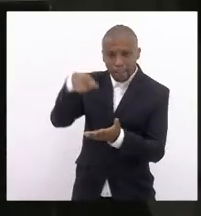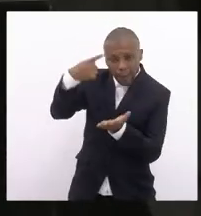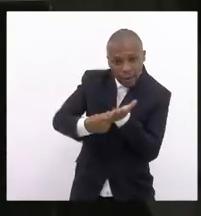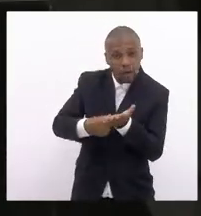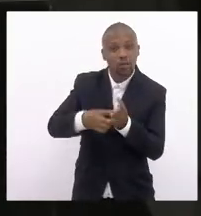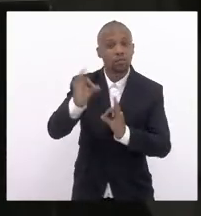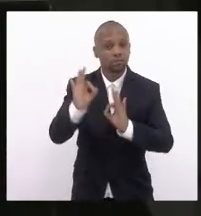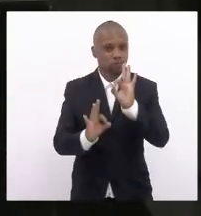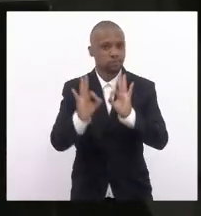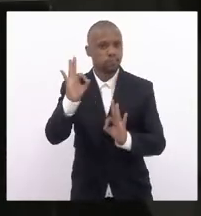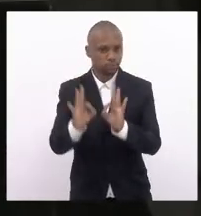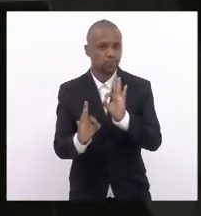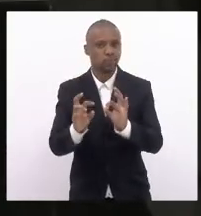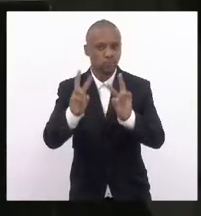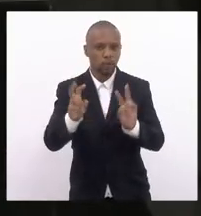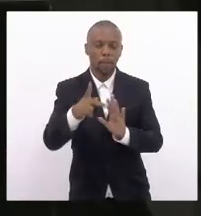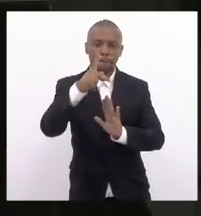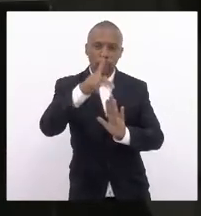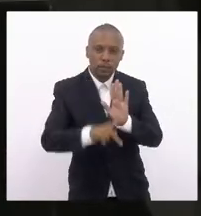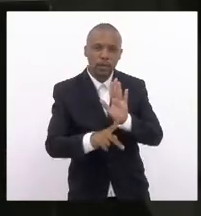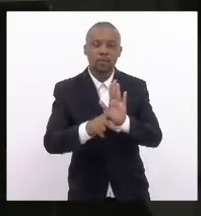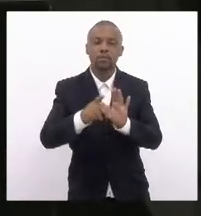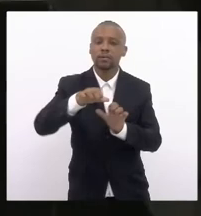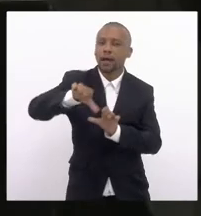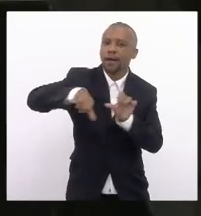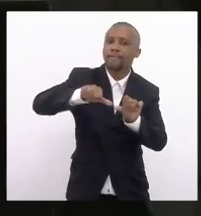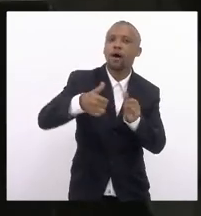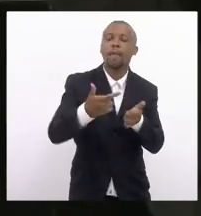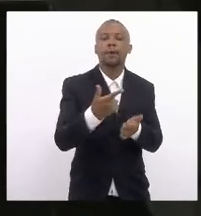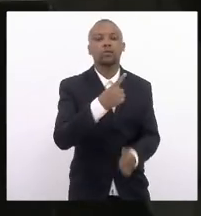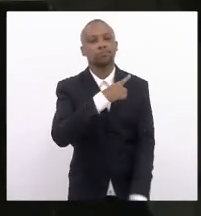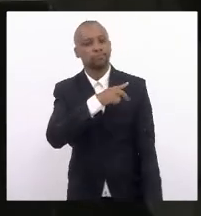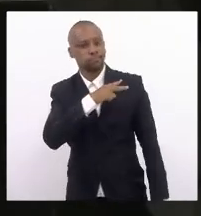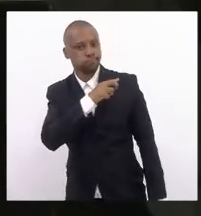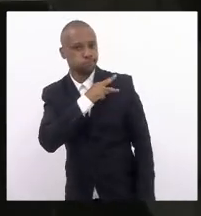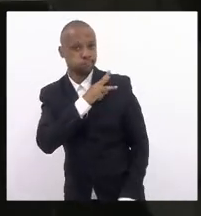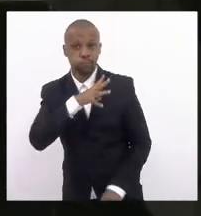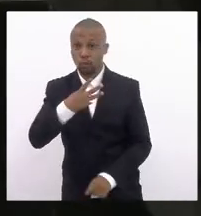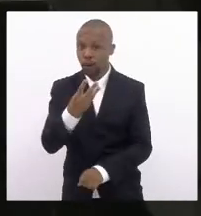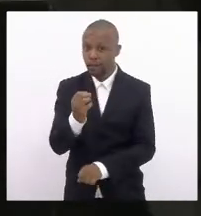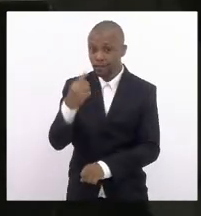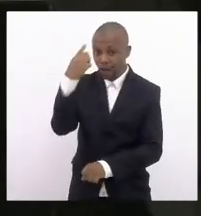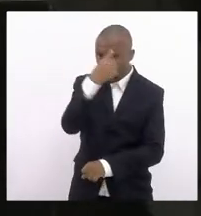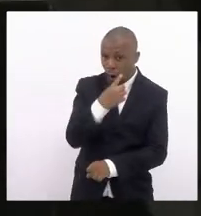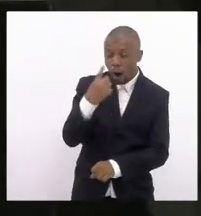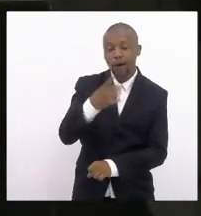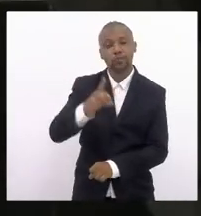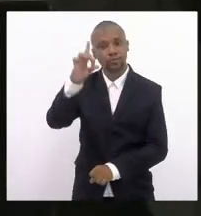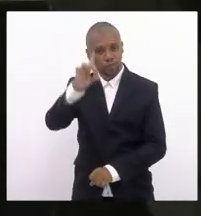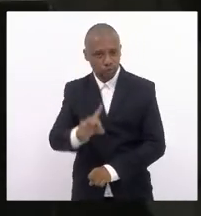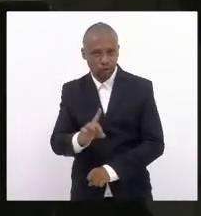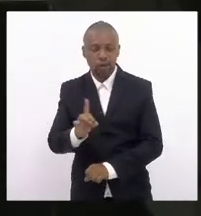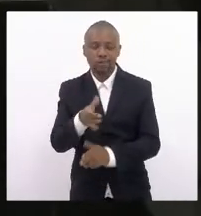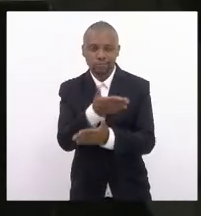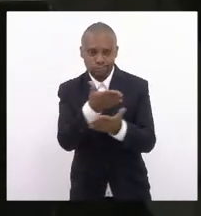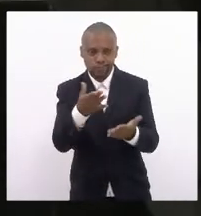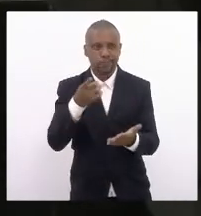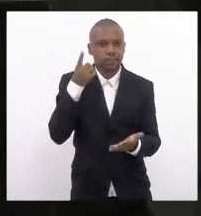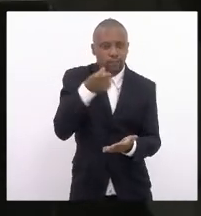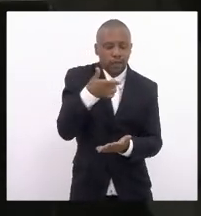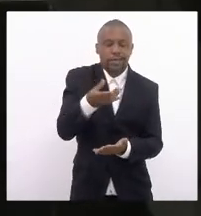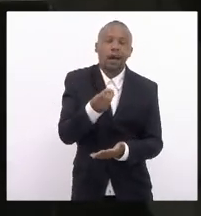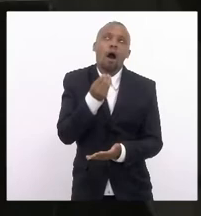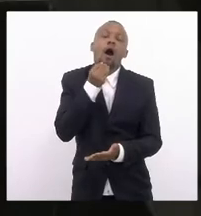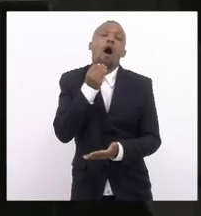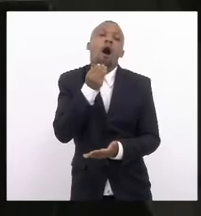sobre o projeto da reforma do ensino médio, que é o projeto das 40 horas dos diretores, Rejane e Tia Ju, esse me parece muito